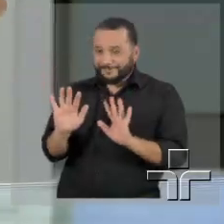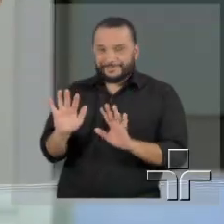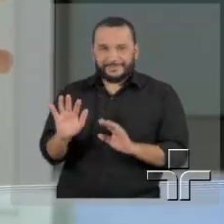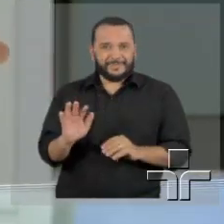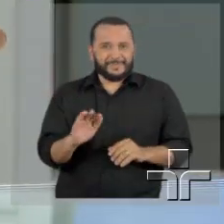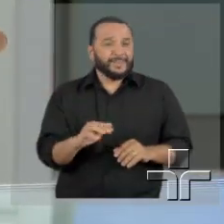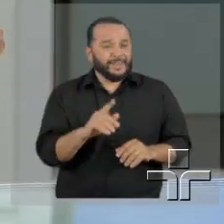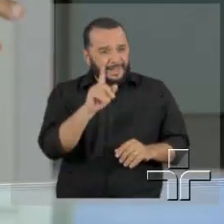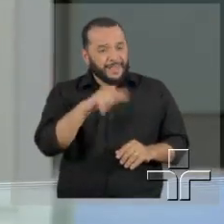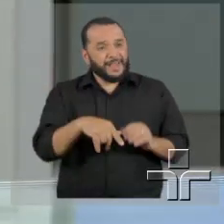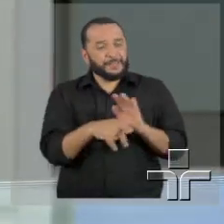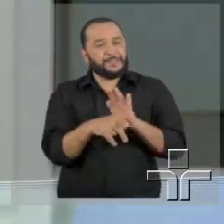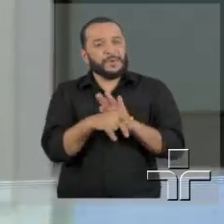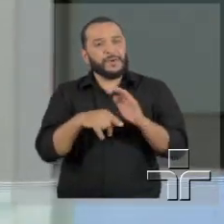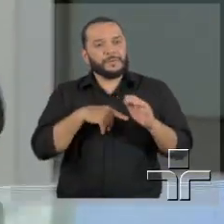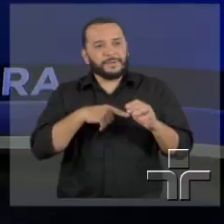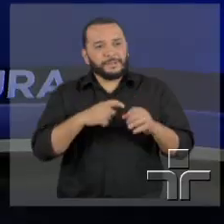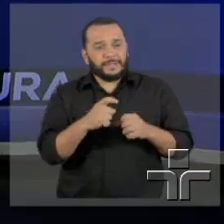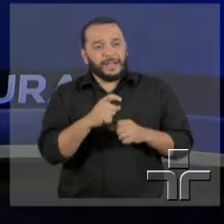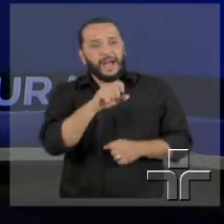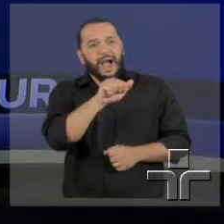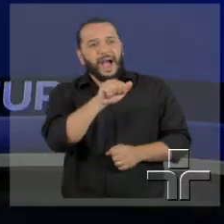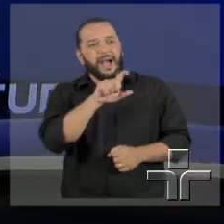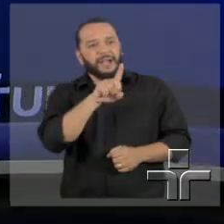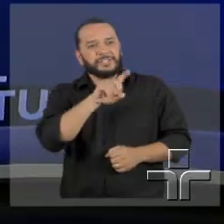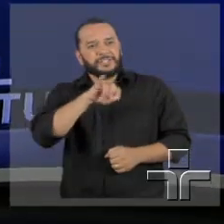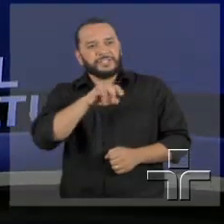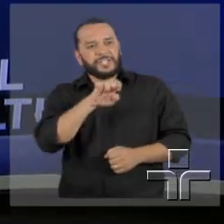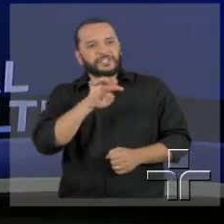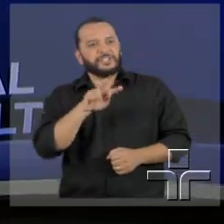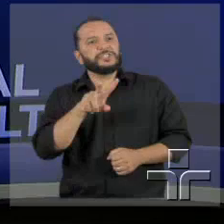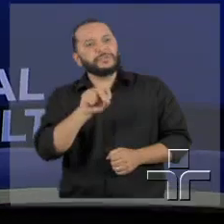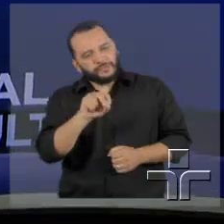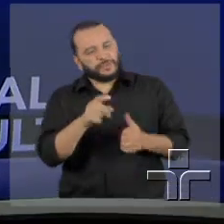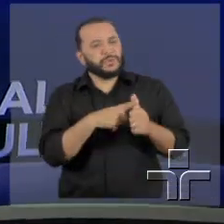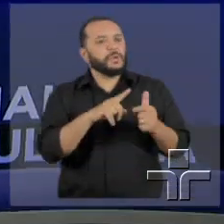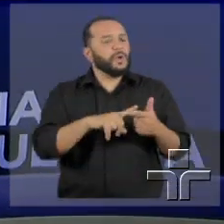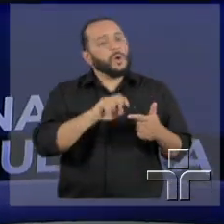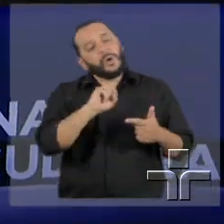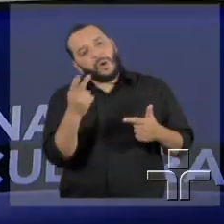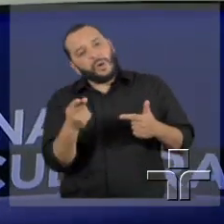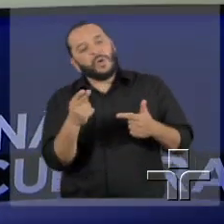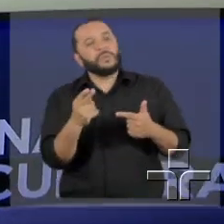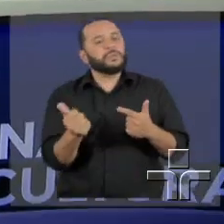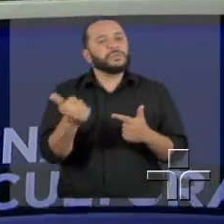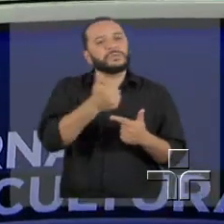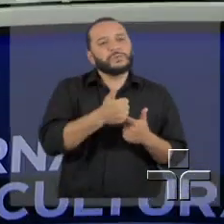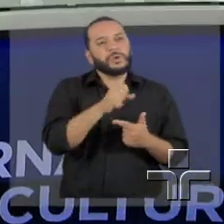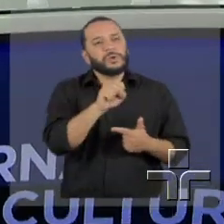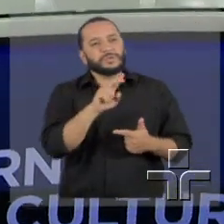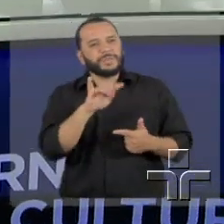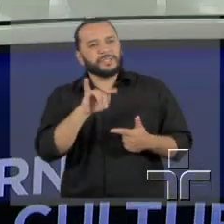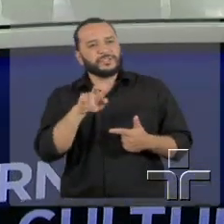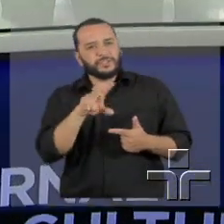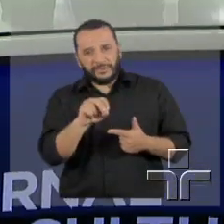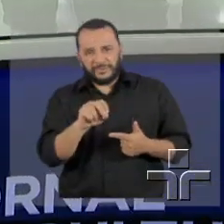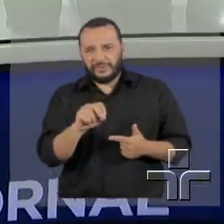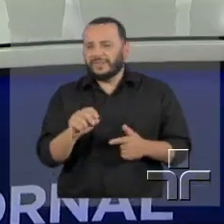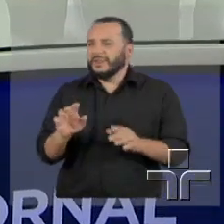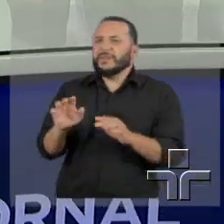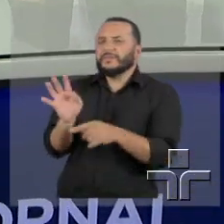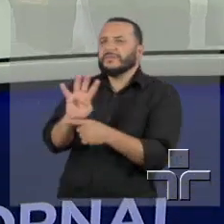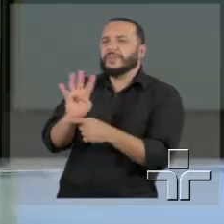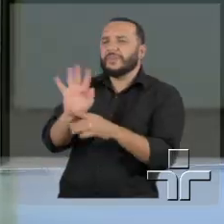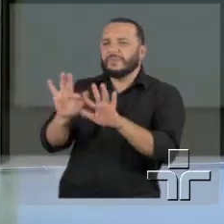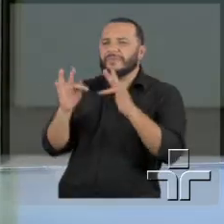adjetivo ou um substantivo? Depende da... O que é um filme família? Família, não sei. Entendi. Sessão da tarde com cachorrinhos? Não sei, não. Eu não